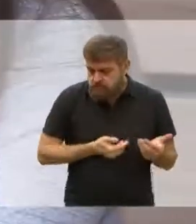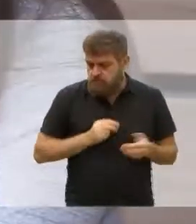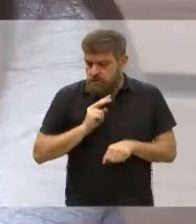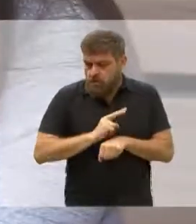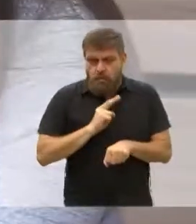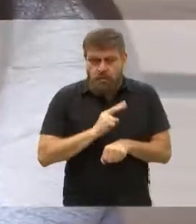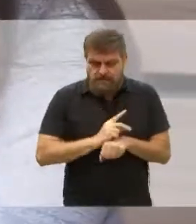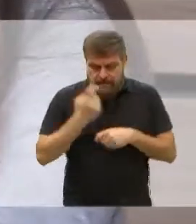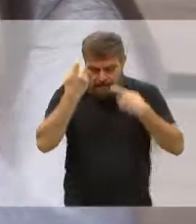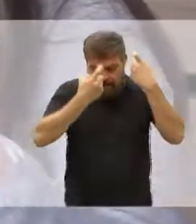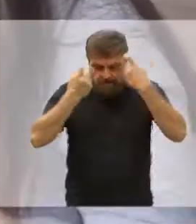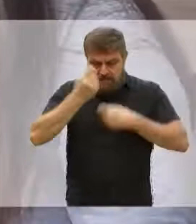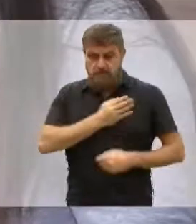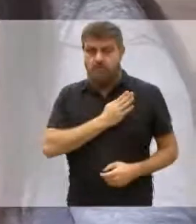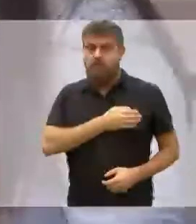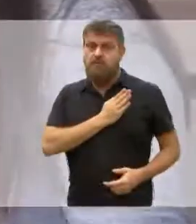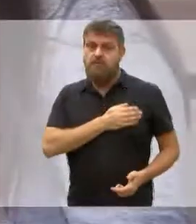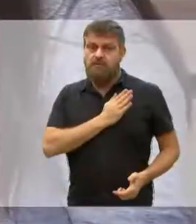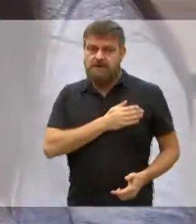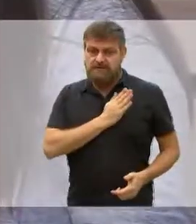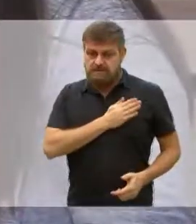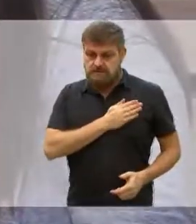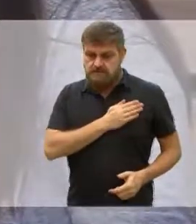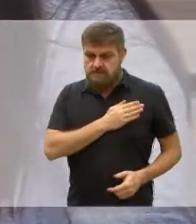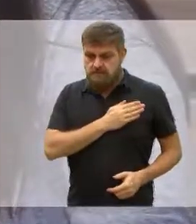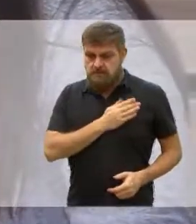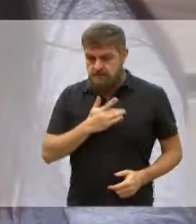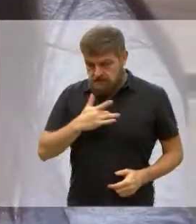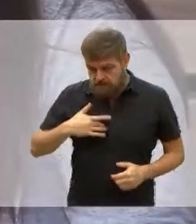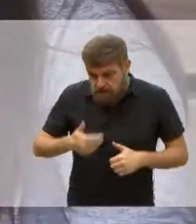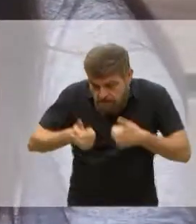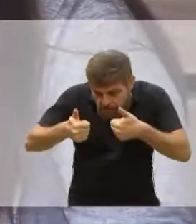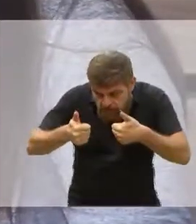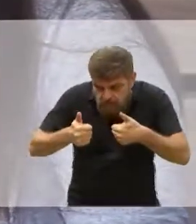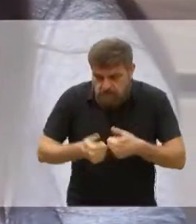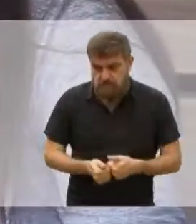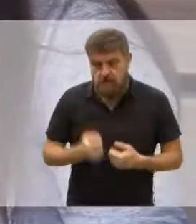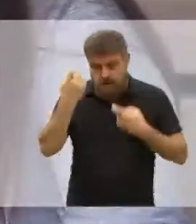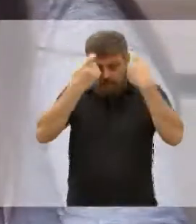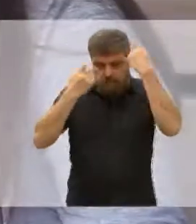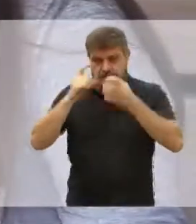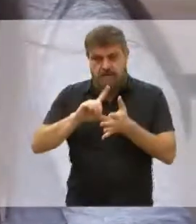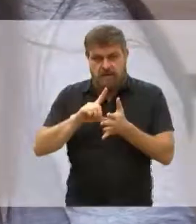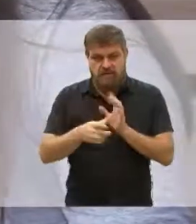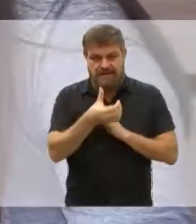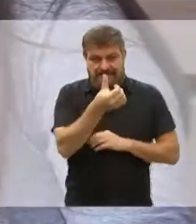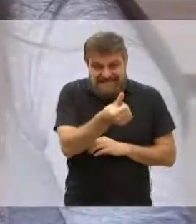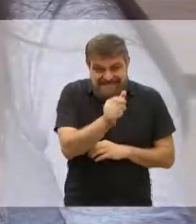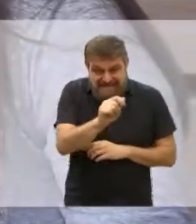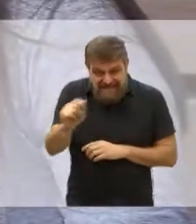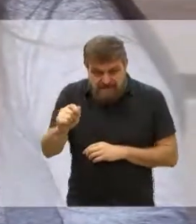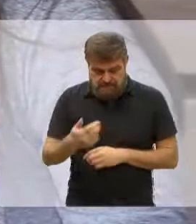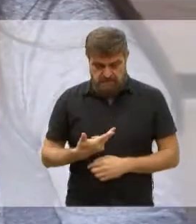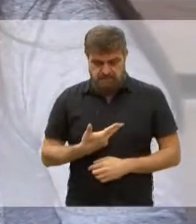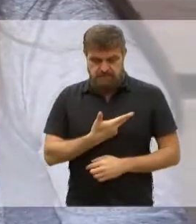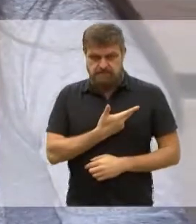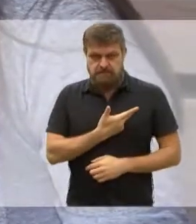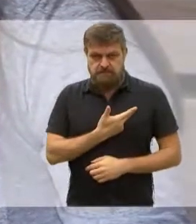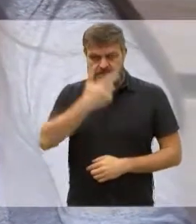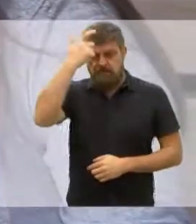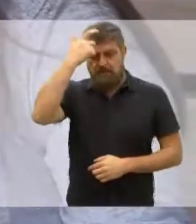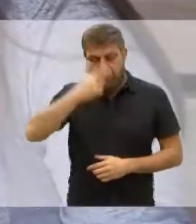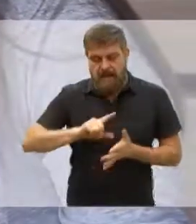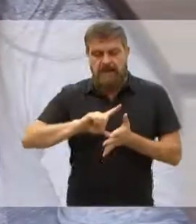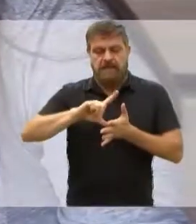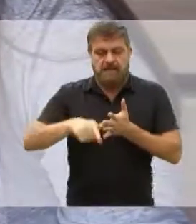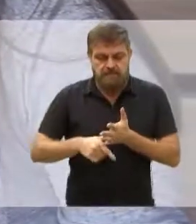maior preocupação mesmo era com relação à cardiopatia, ela sair bem da cirurgia. Então, depois dos 6 meses, quando ela fez essa cirurgia,